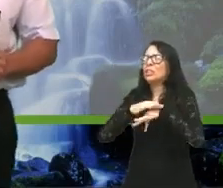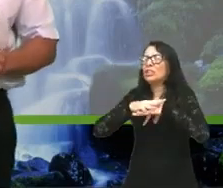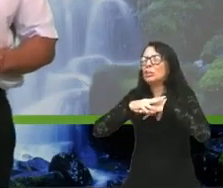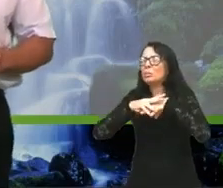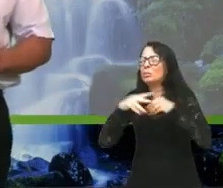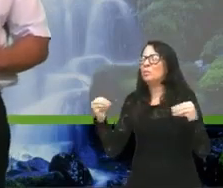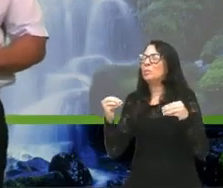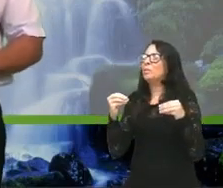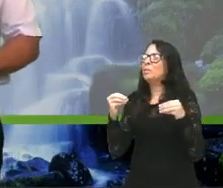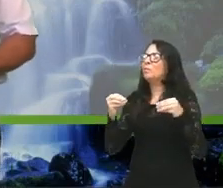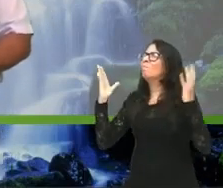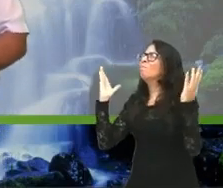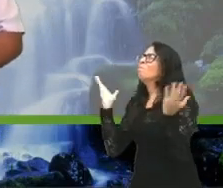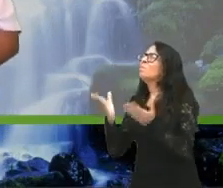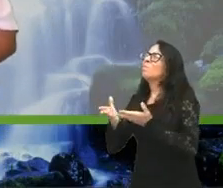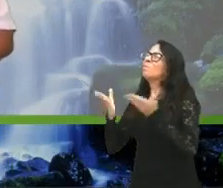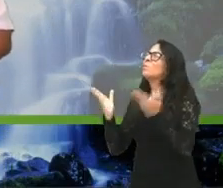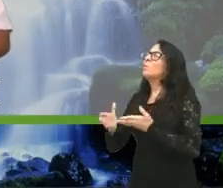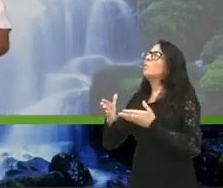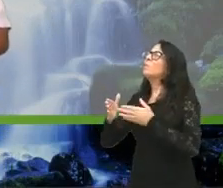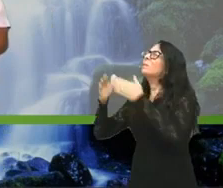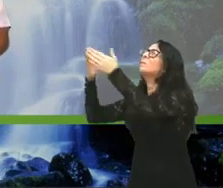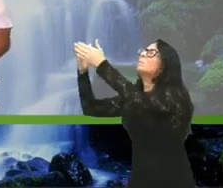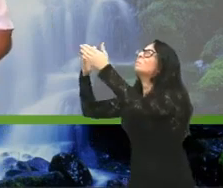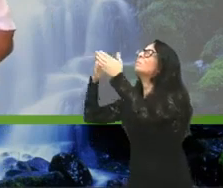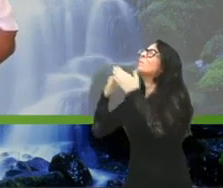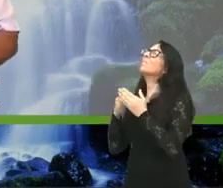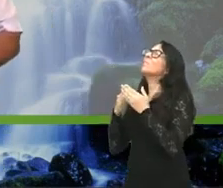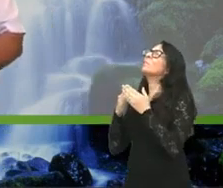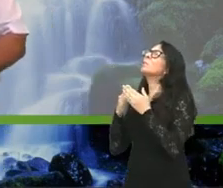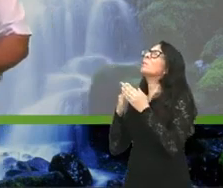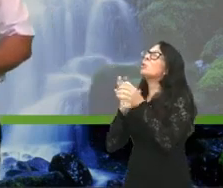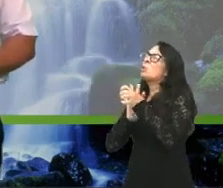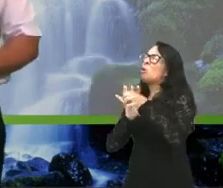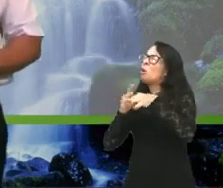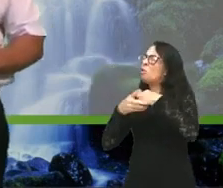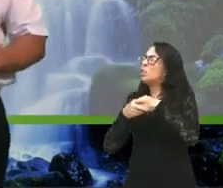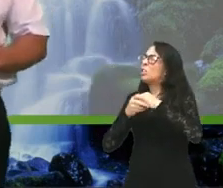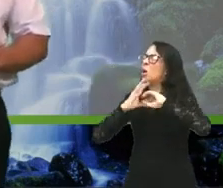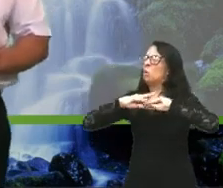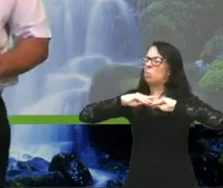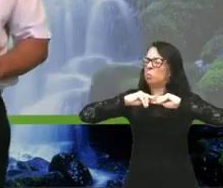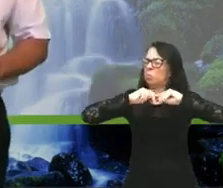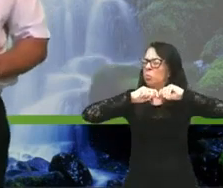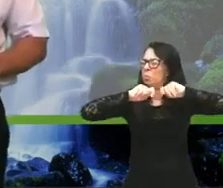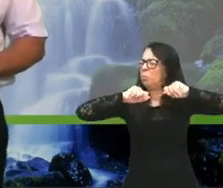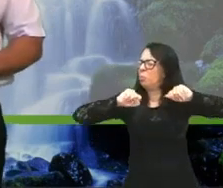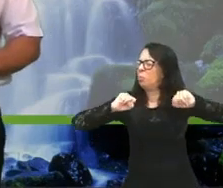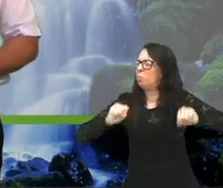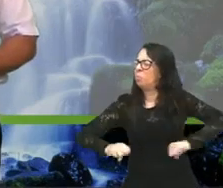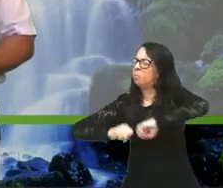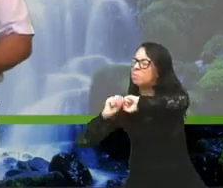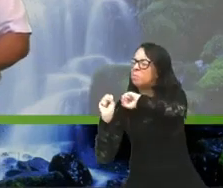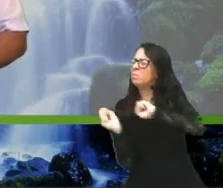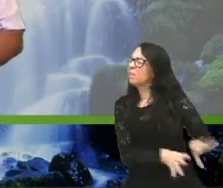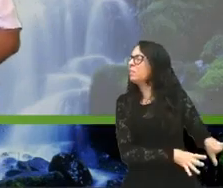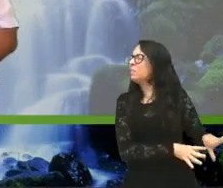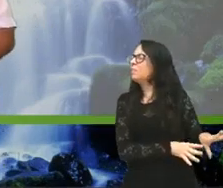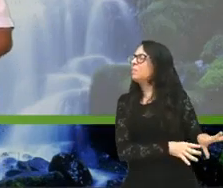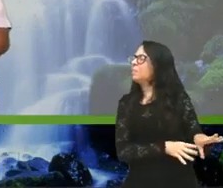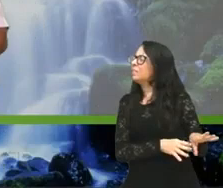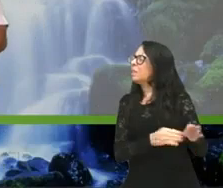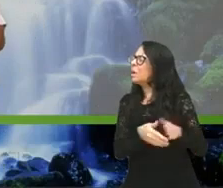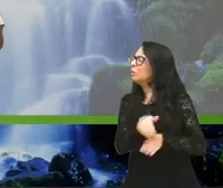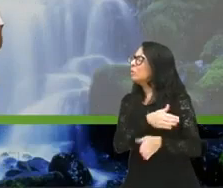ciclo do vírus, ó Pai, e o avanço do vírus no organismo deles. Também sobre a